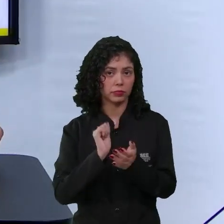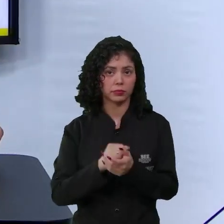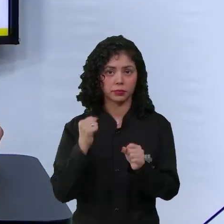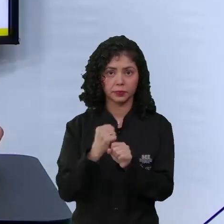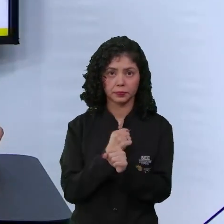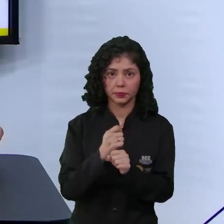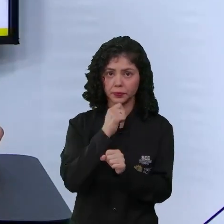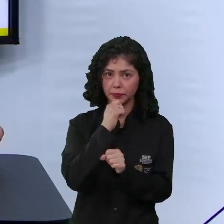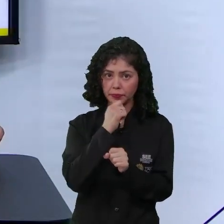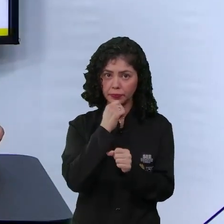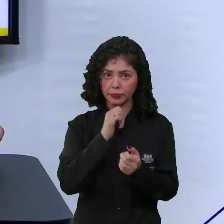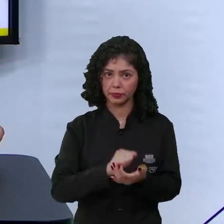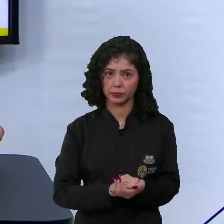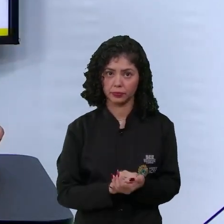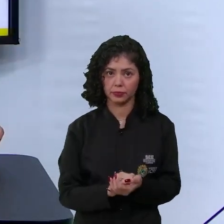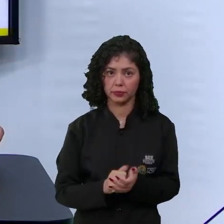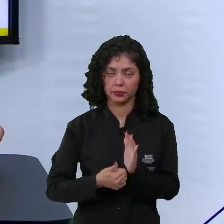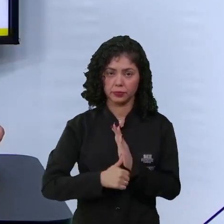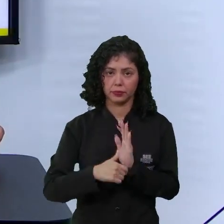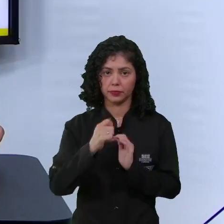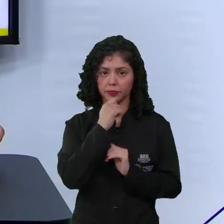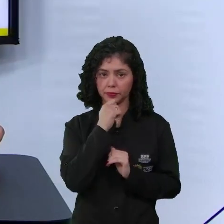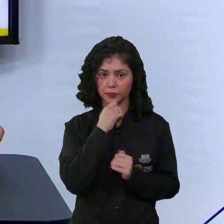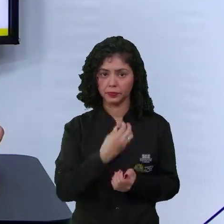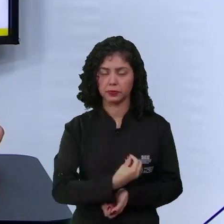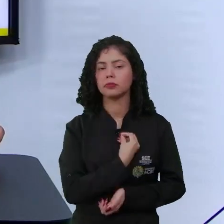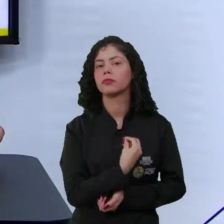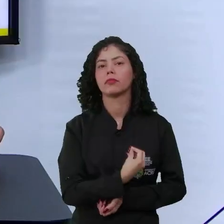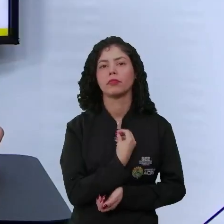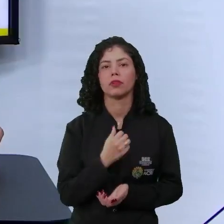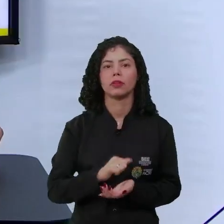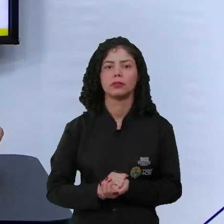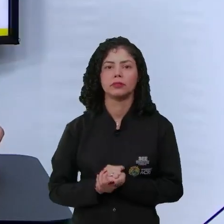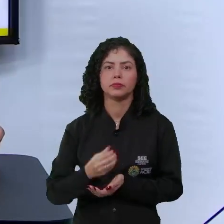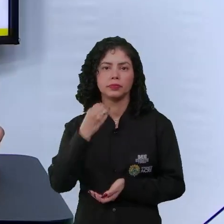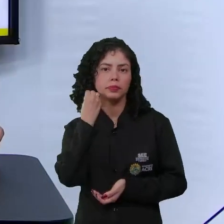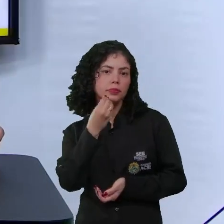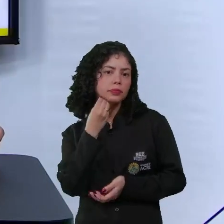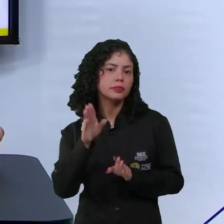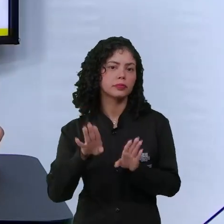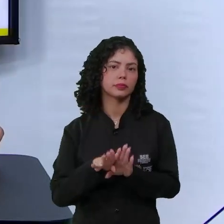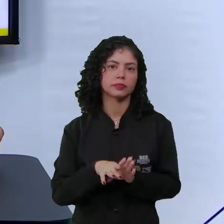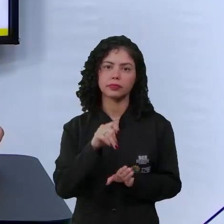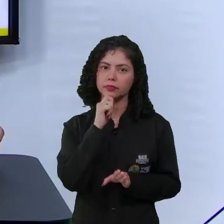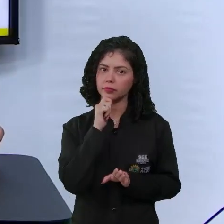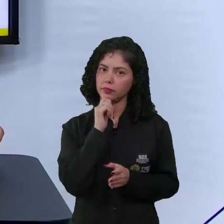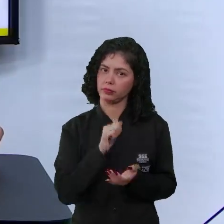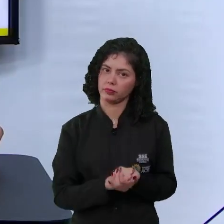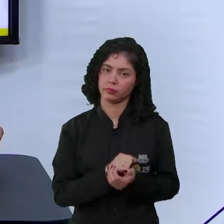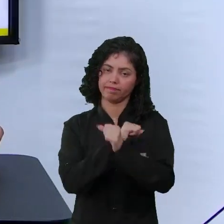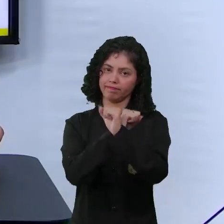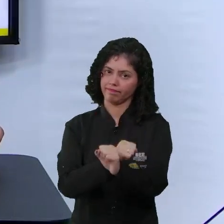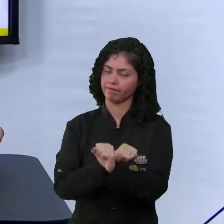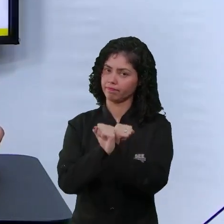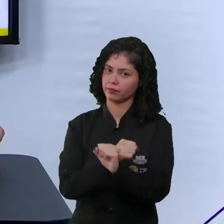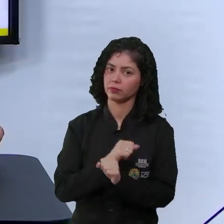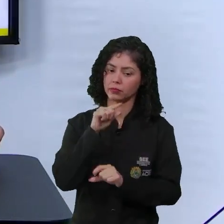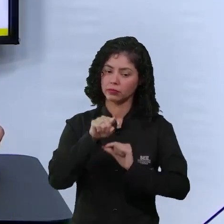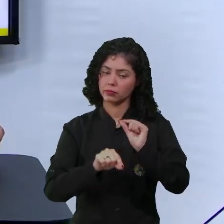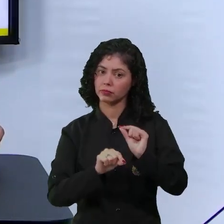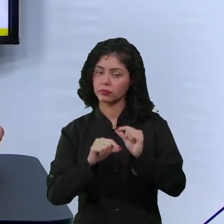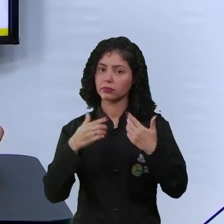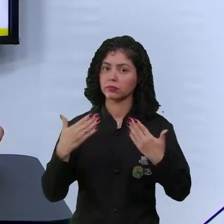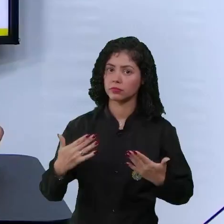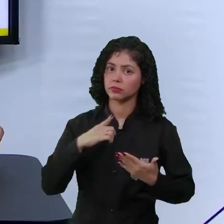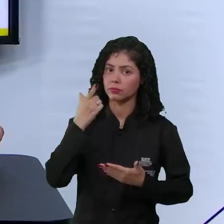construção histórica identitária das vivências e experiências trazidas pelos escravizados, e que você